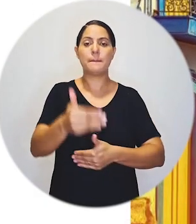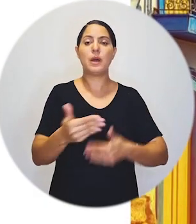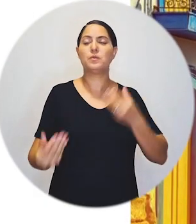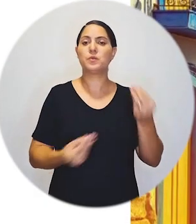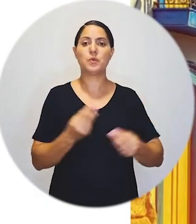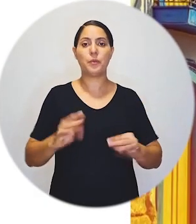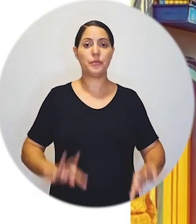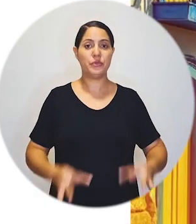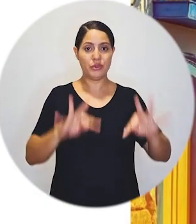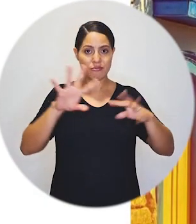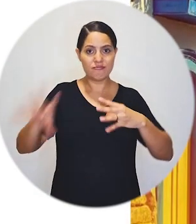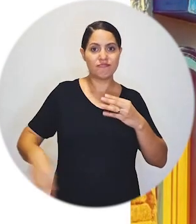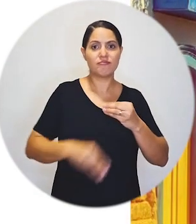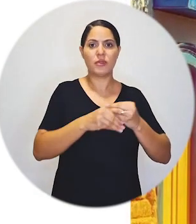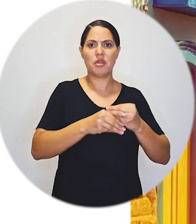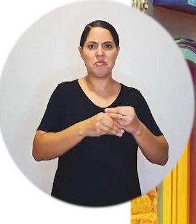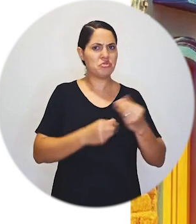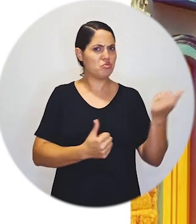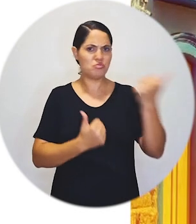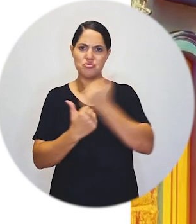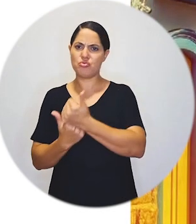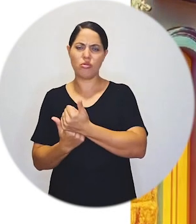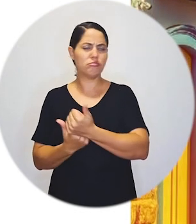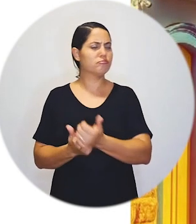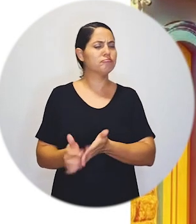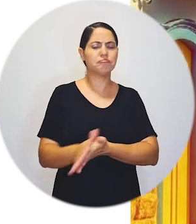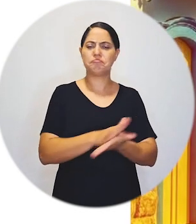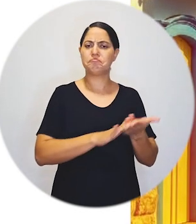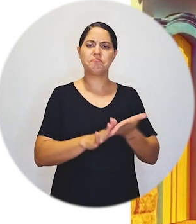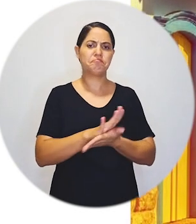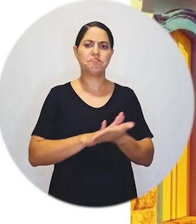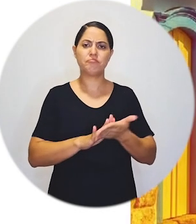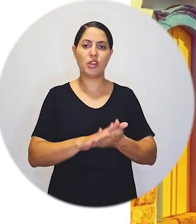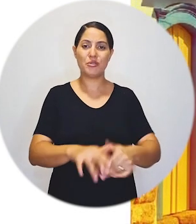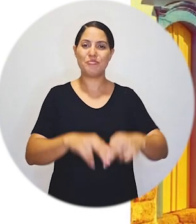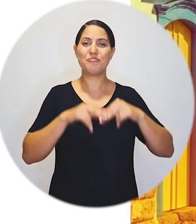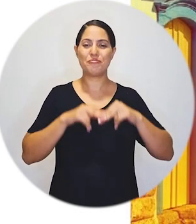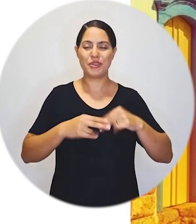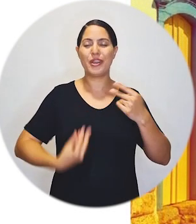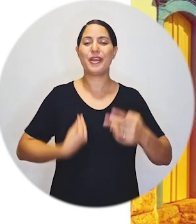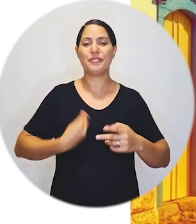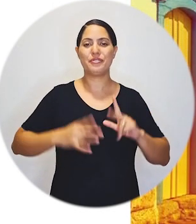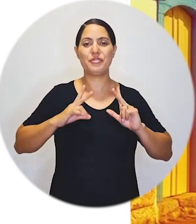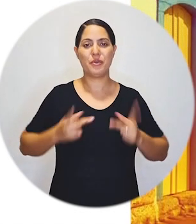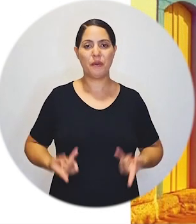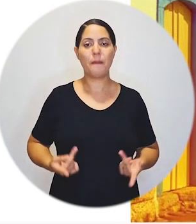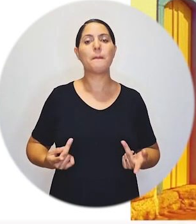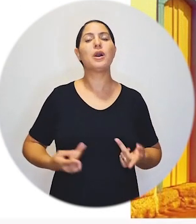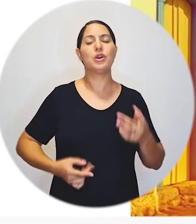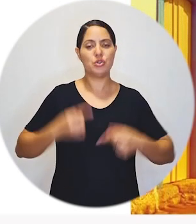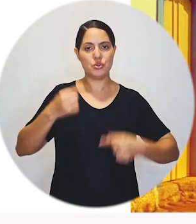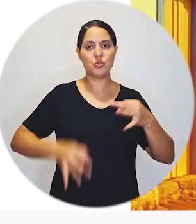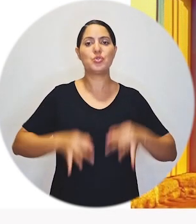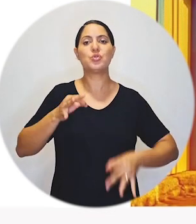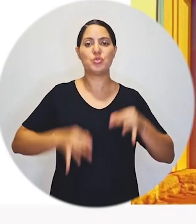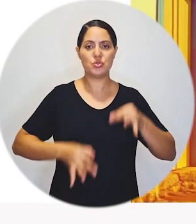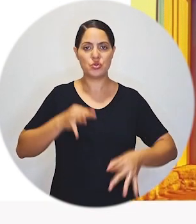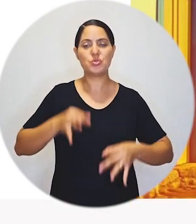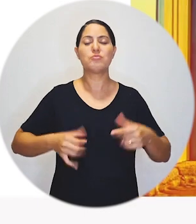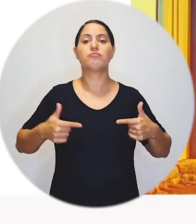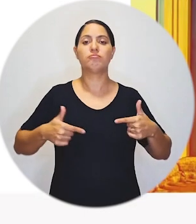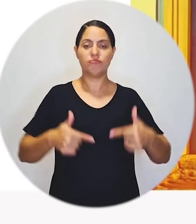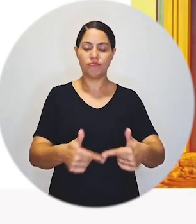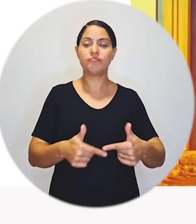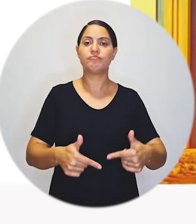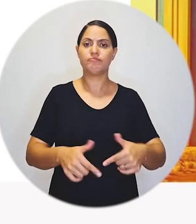onde a tecnologia complementa, mas nunca substitui o elemento humano indispensável à administração da justiça. É